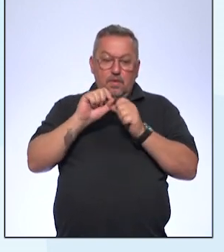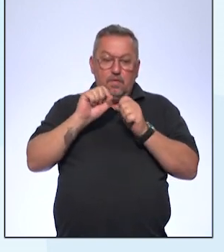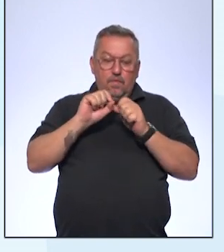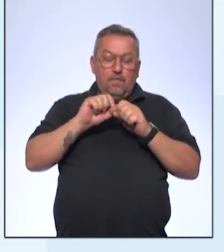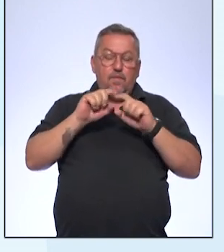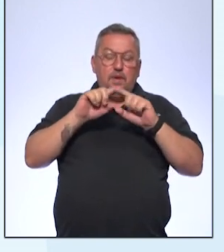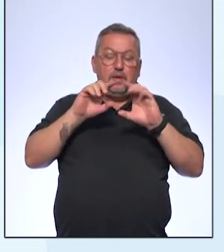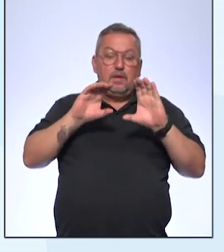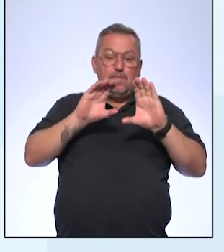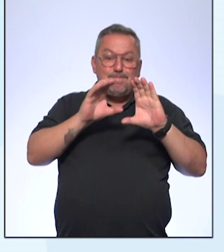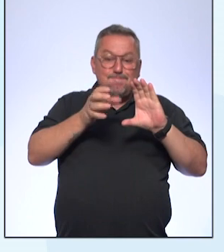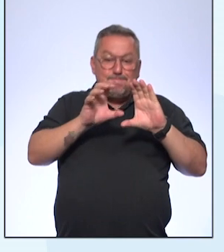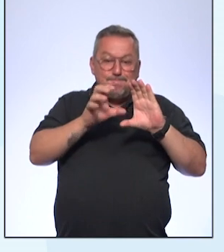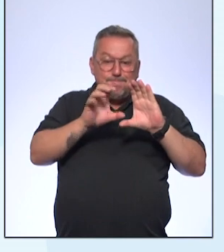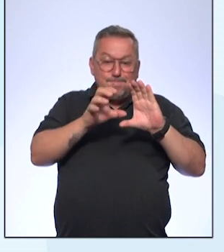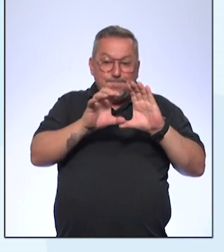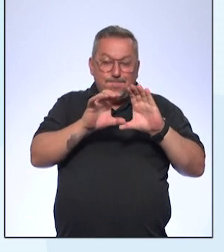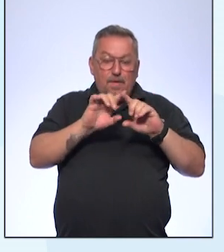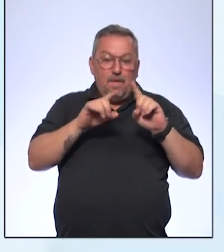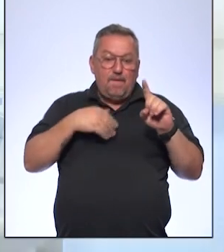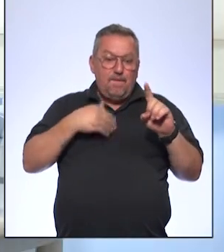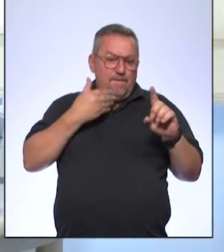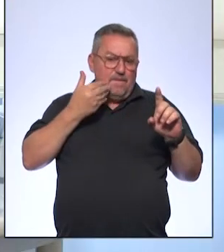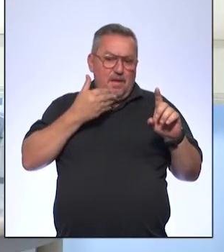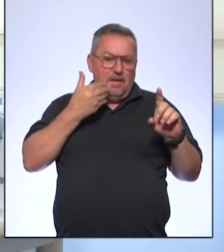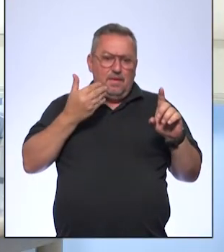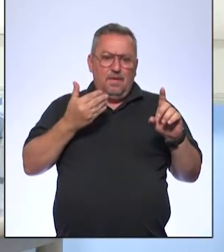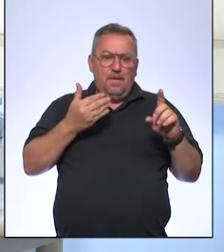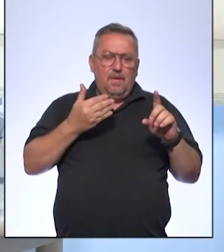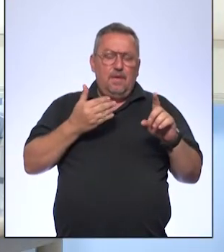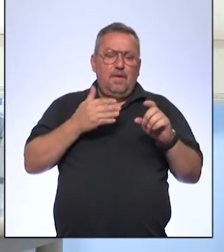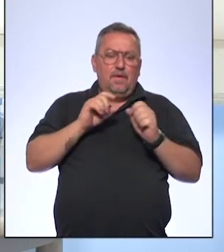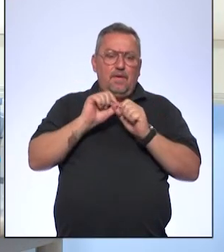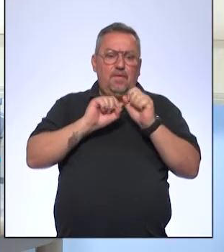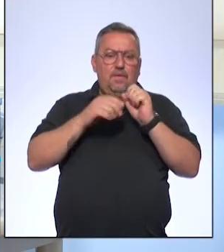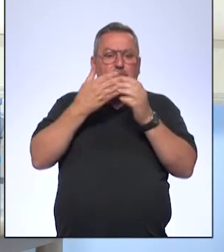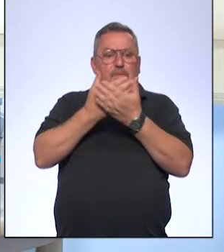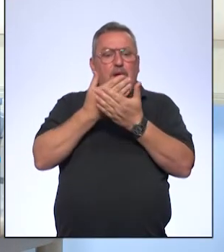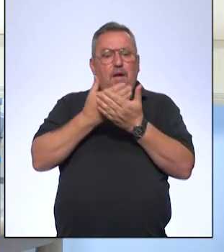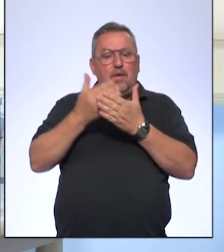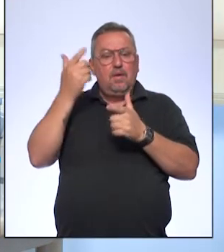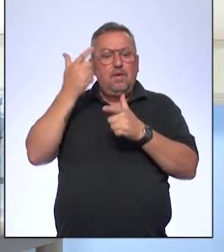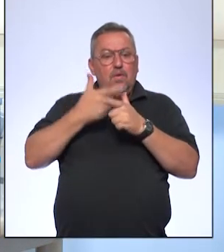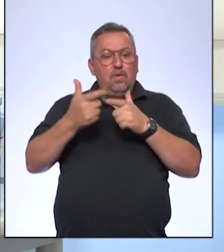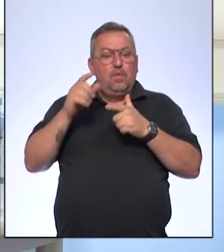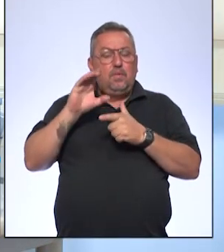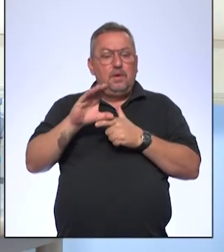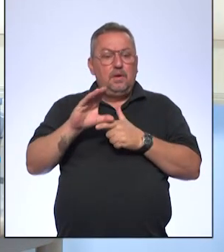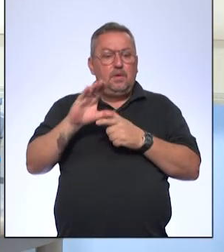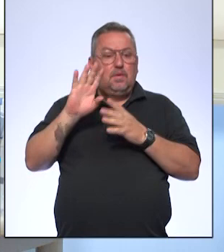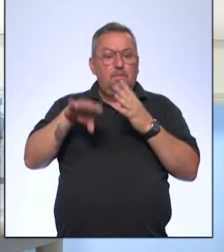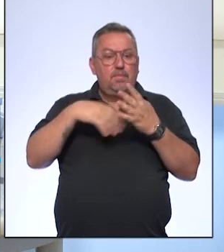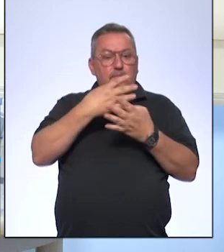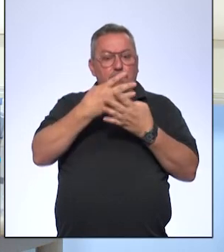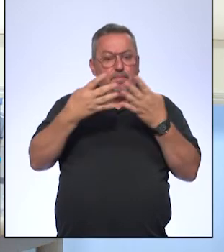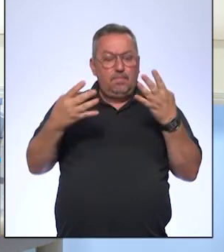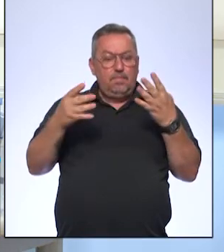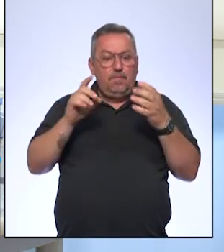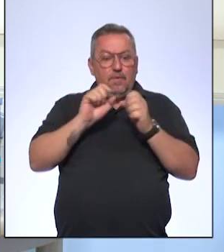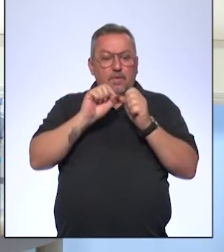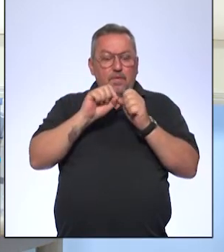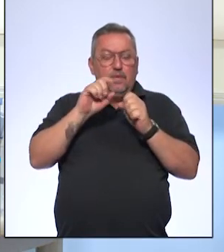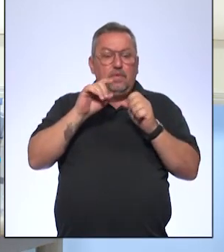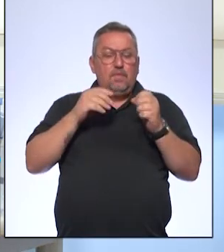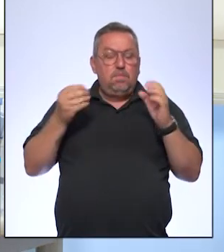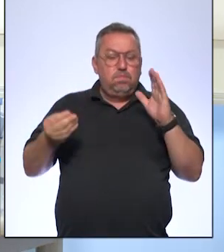gráfico. Mas é fácil, né? Eu fui lá, eu já até passei uma aula sobre isso, sobre planilhas eletrônicas, que se você